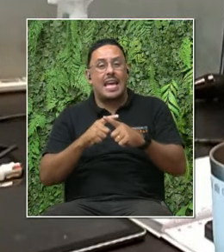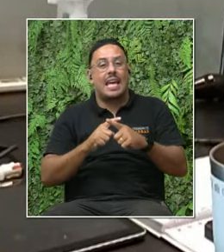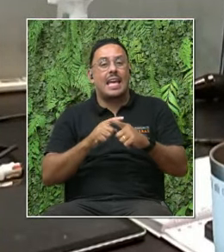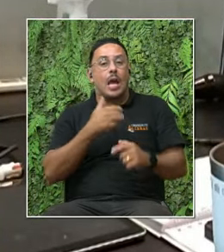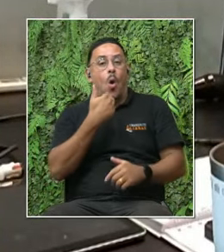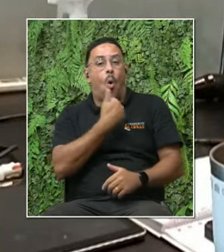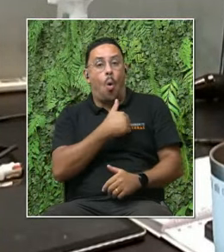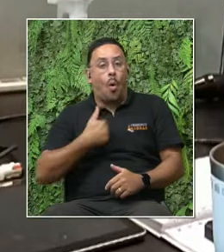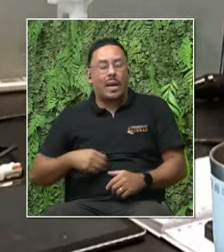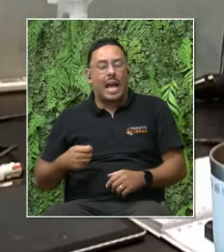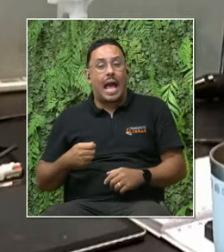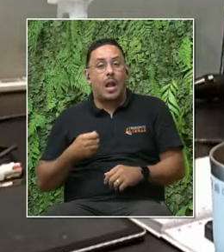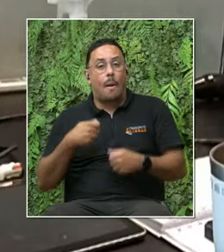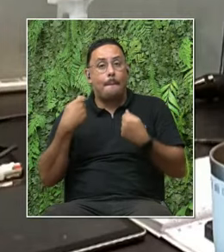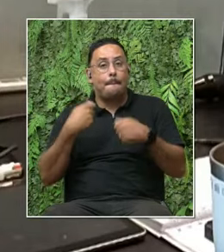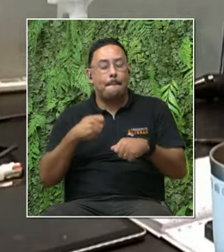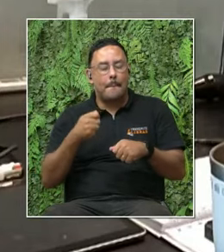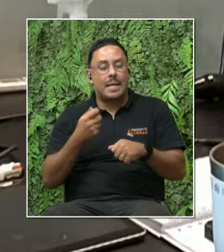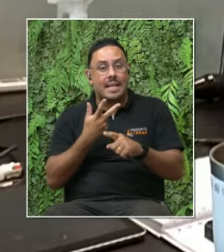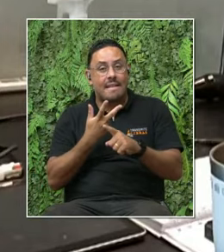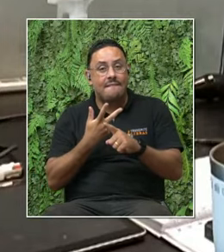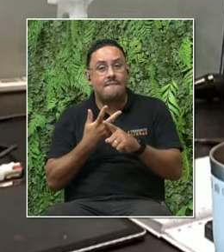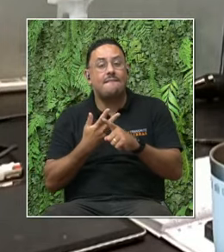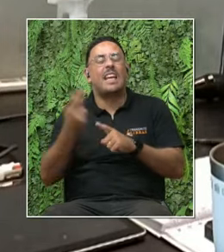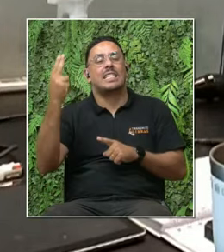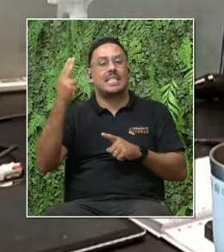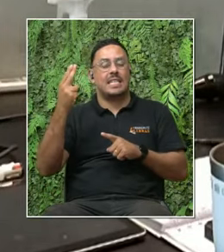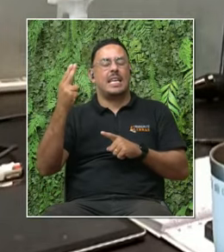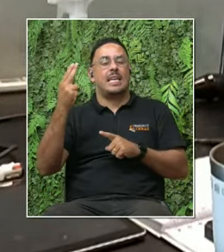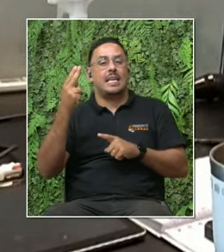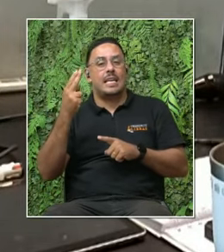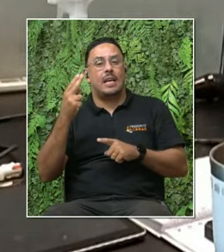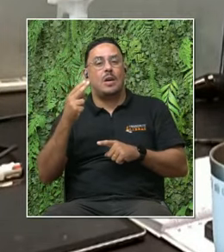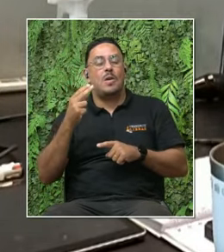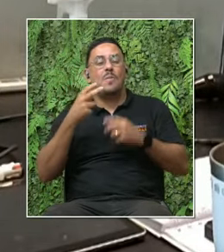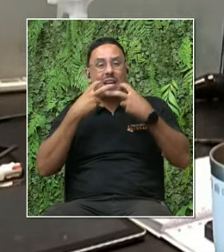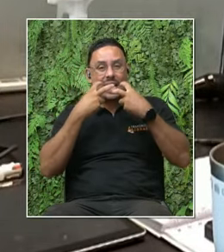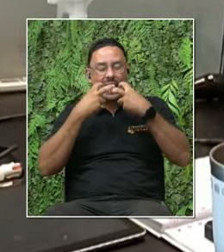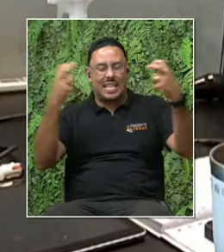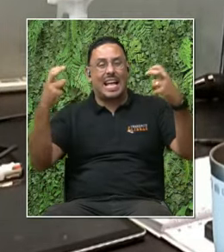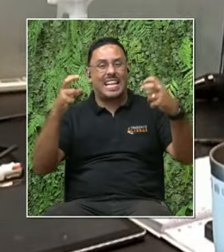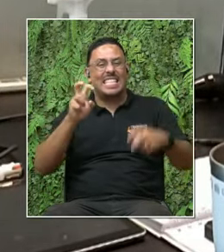ganhar para se sagrar pentacampeão